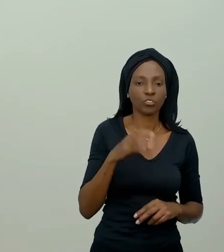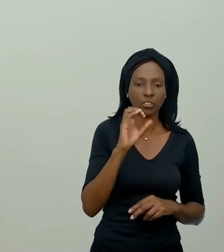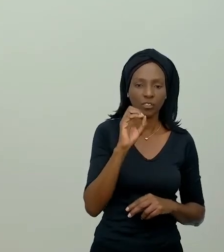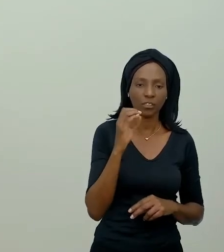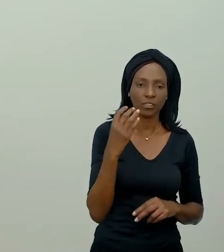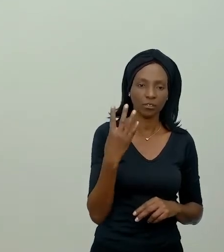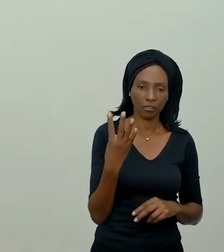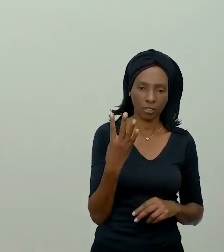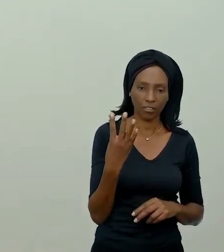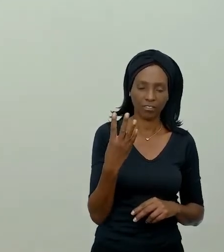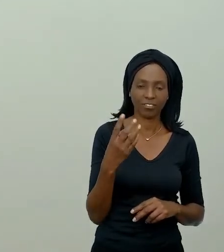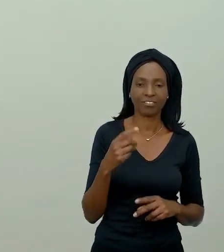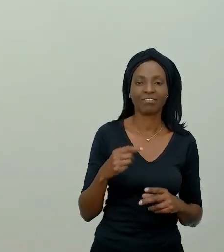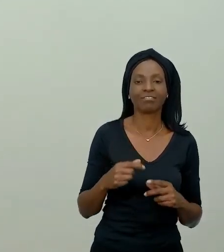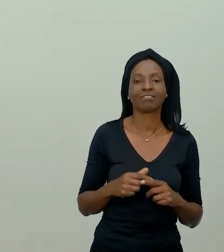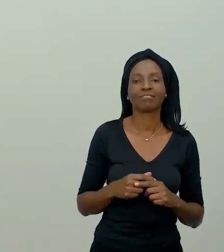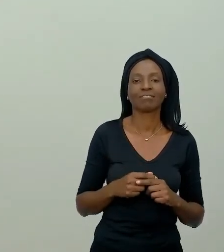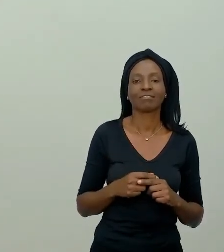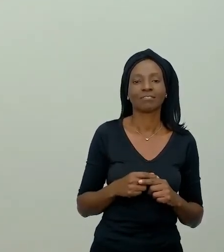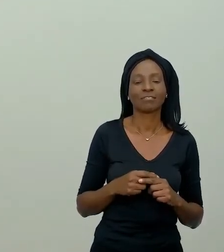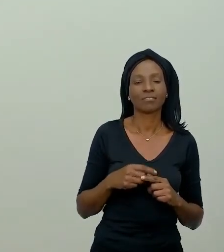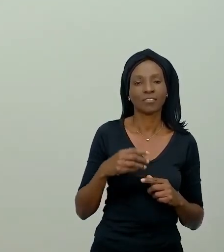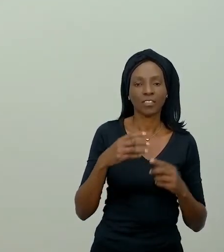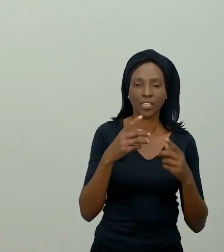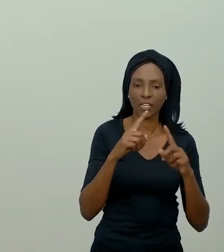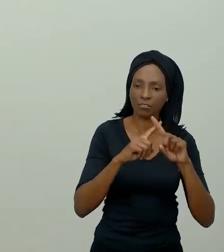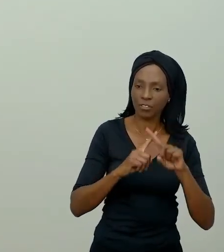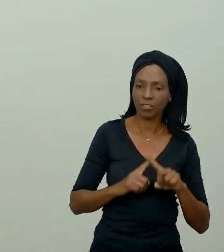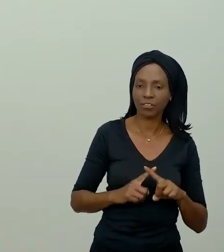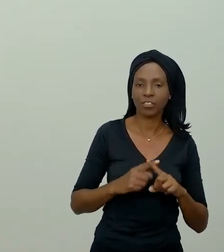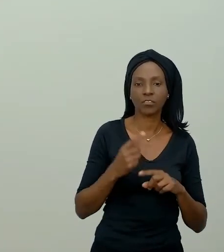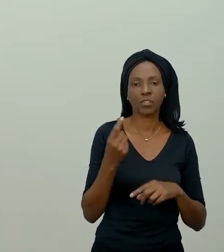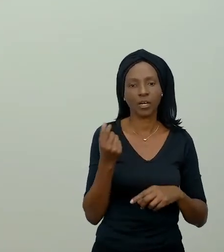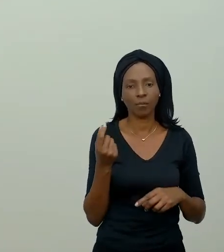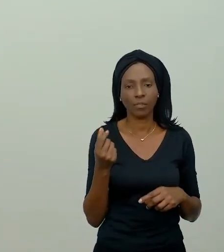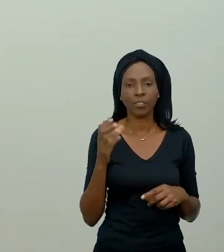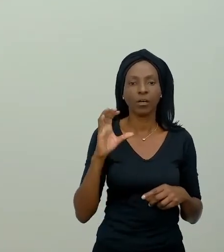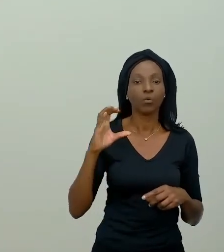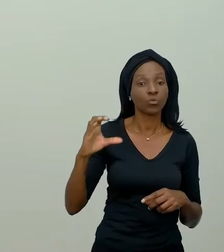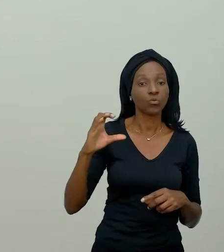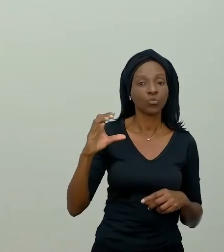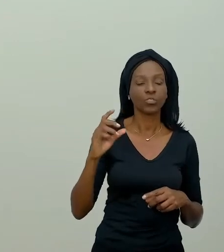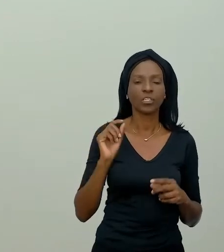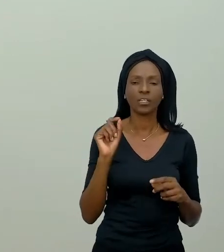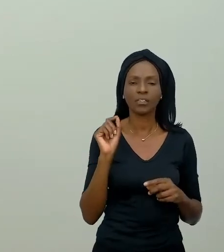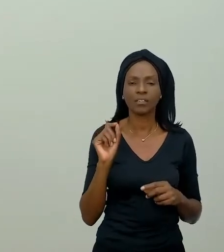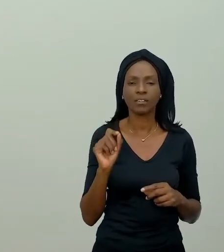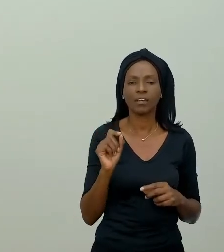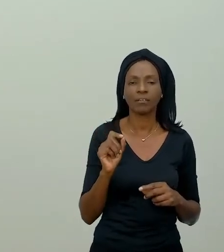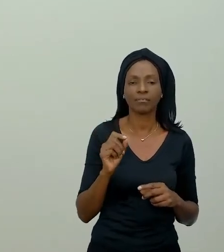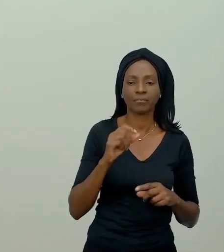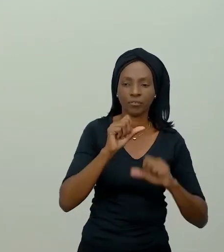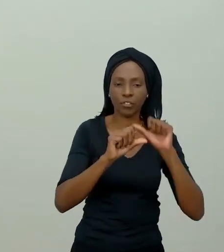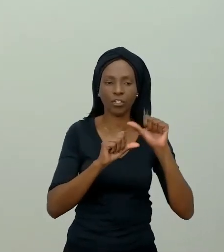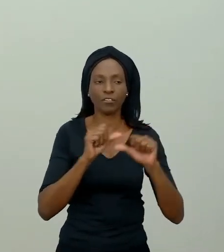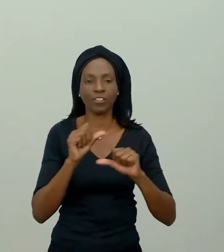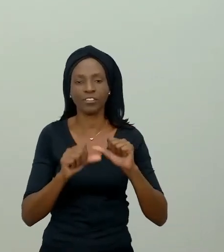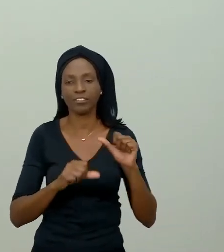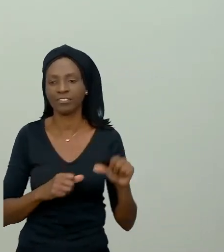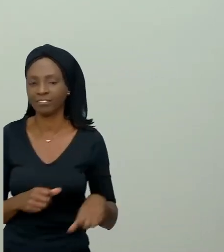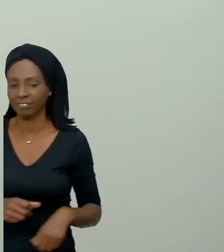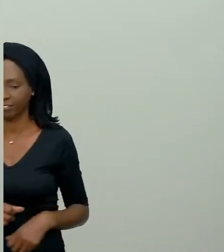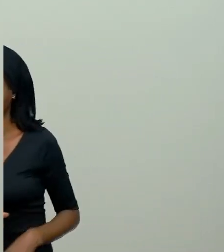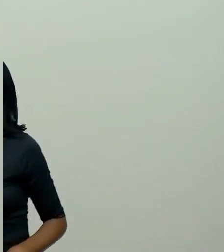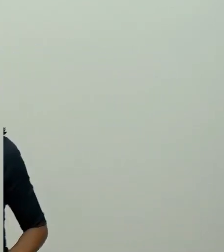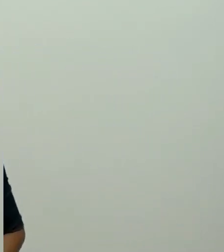1,04. Esse é nosso... E aí vai multiplicar pelo capital. Quem é o nosso capital? São os 300 mil. Voltando então na